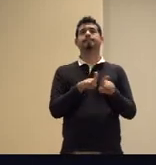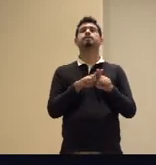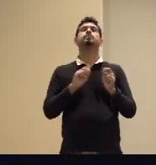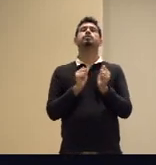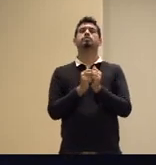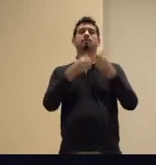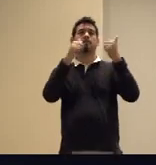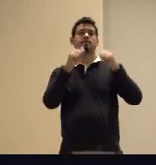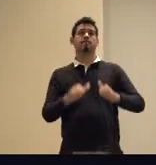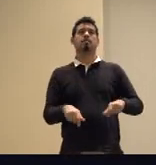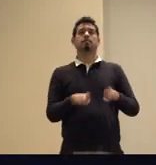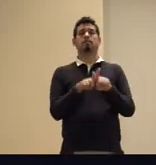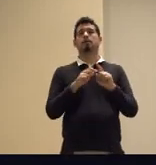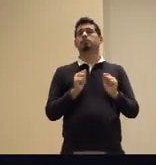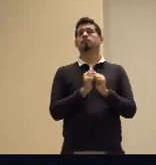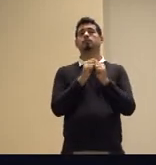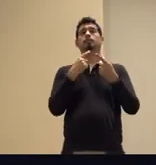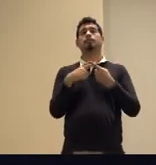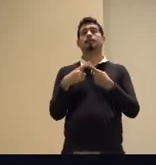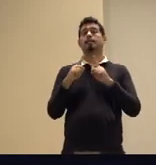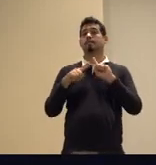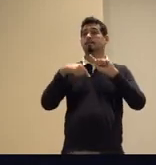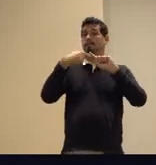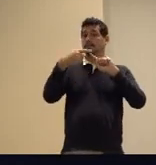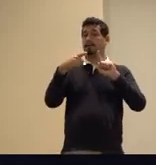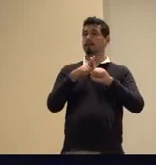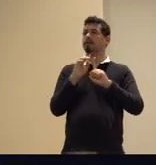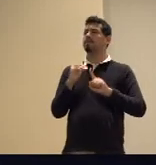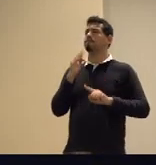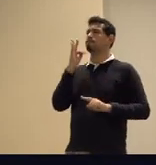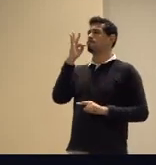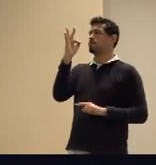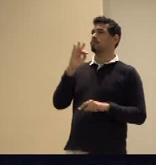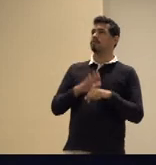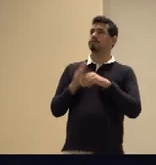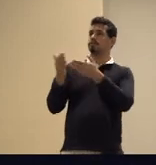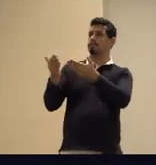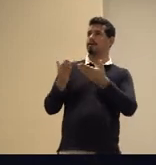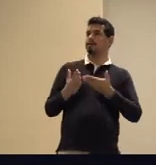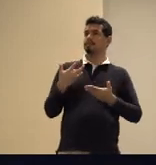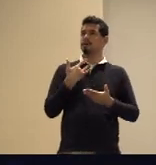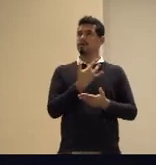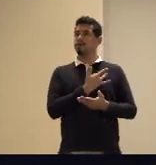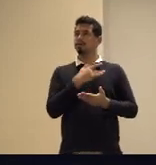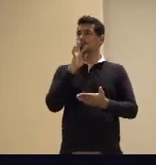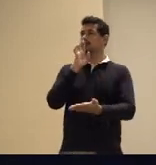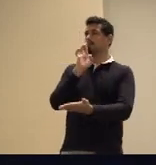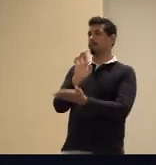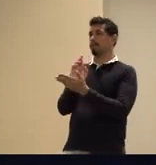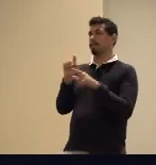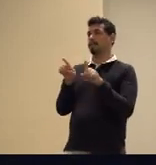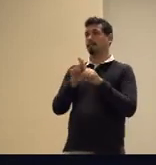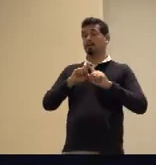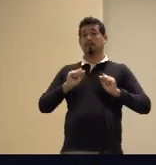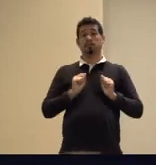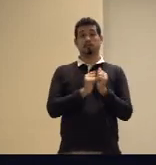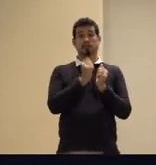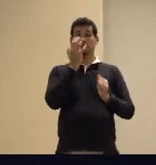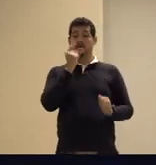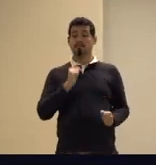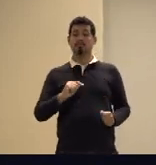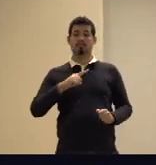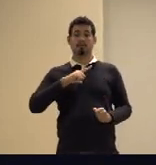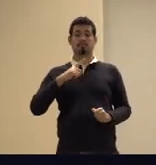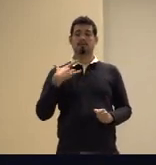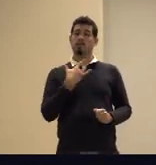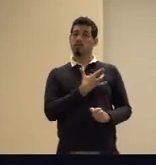para a audiência concentrada, porque daí o magistrado vai chamar a rede de saúde para dar resposta para esse adolescente, dessa criança que está com